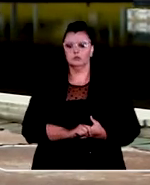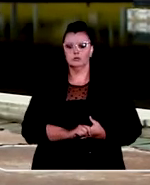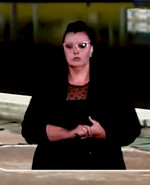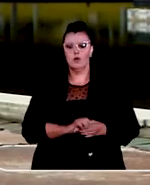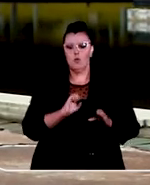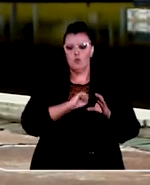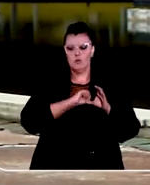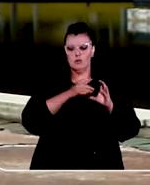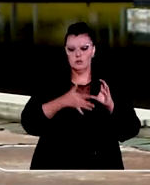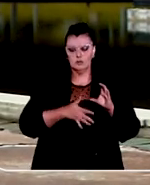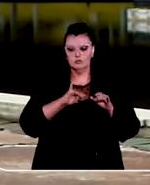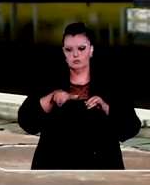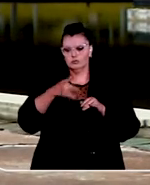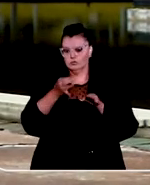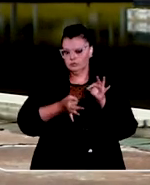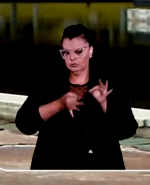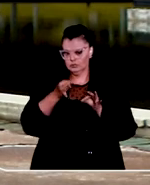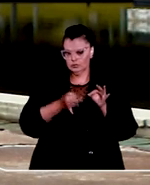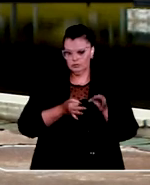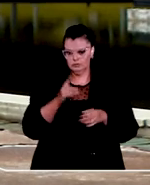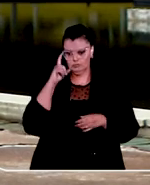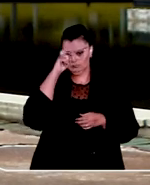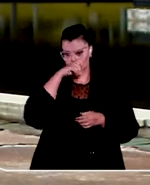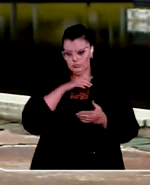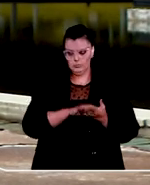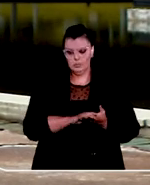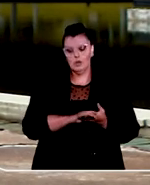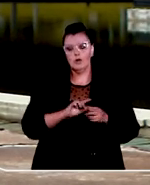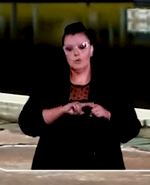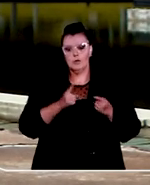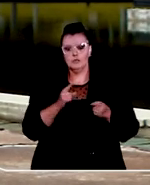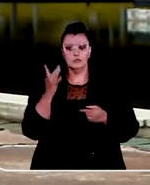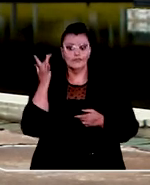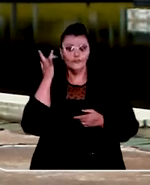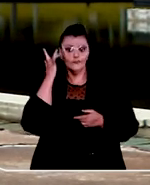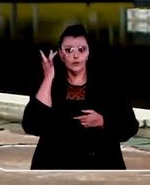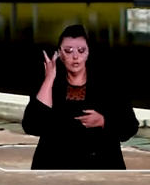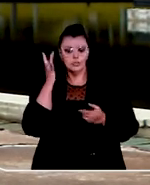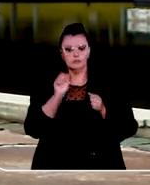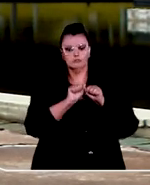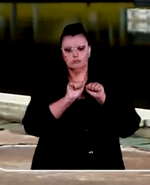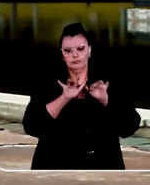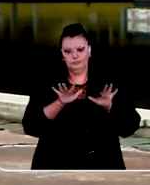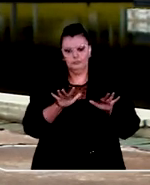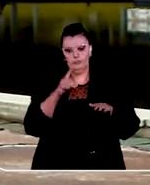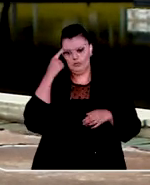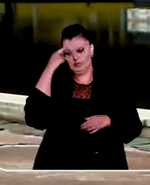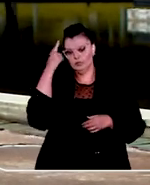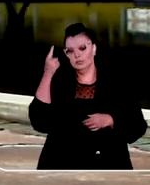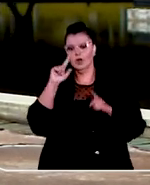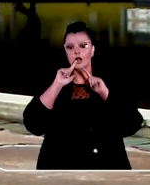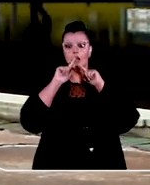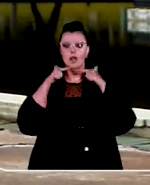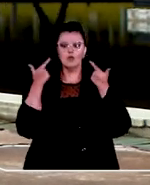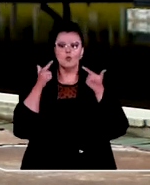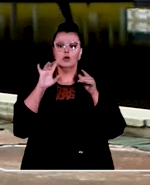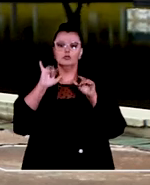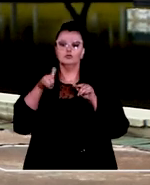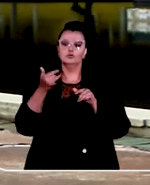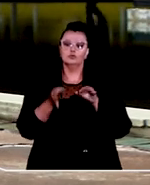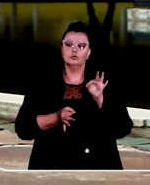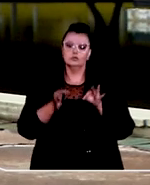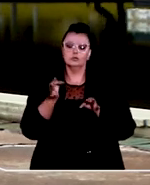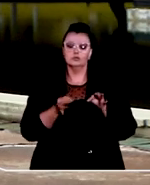Conselho Nacional de Justiça o pacto pela linguagem simples incentiva a utilização da língua portuguesa de um modo que